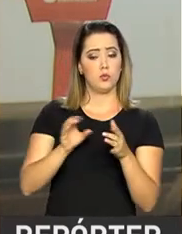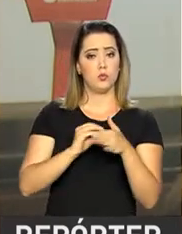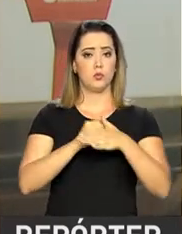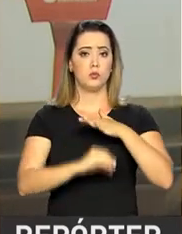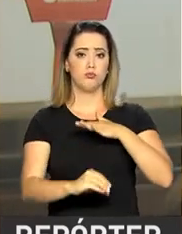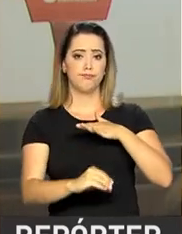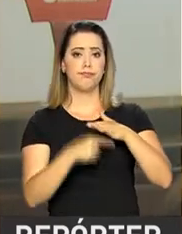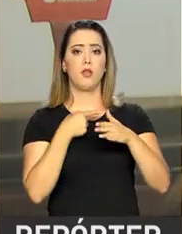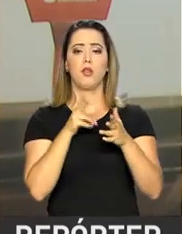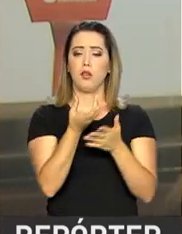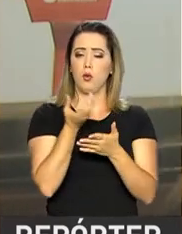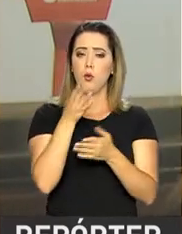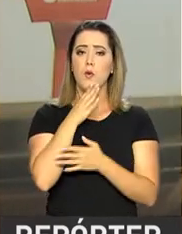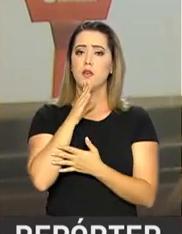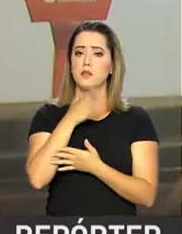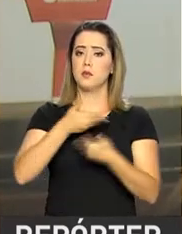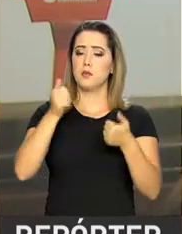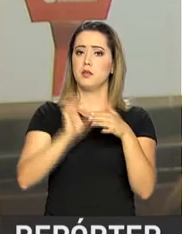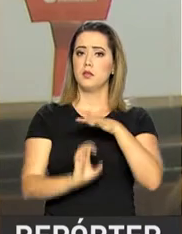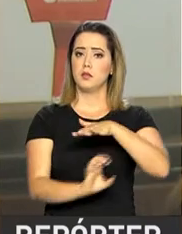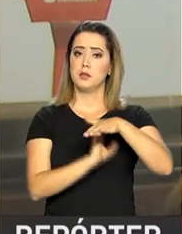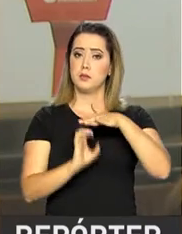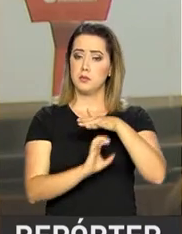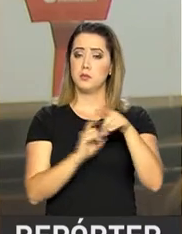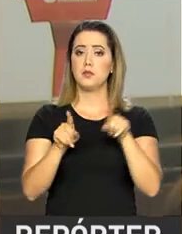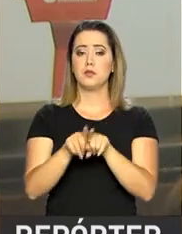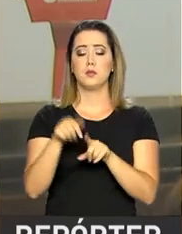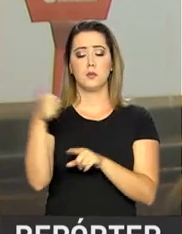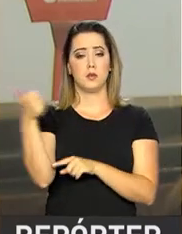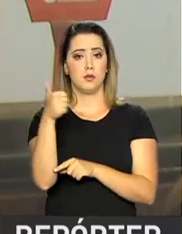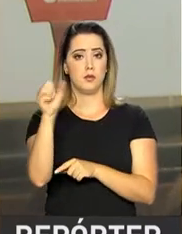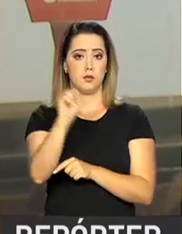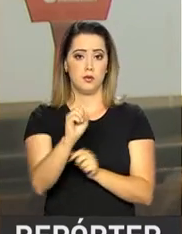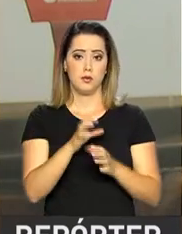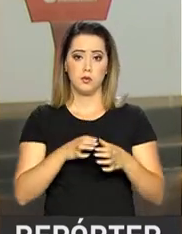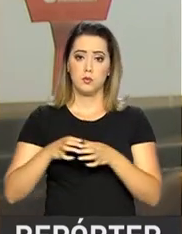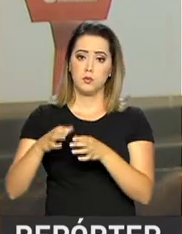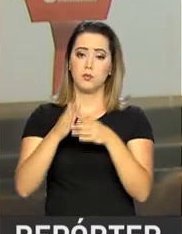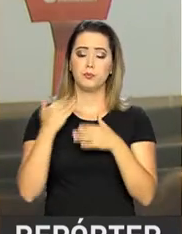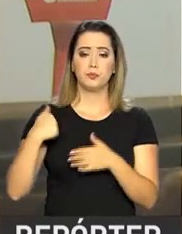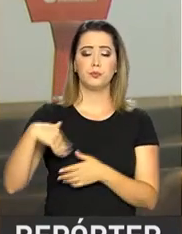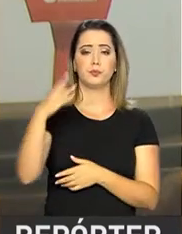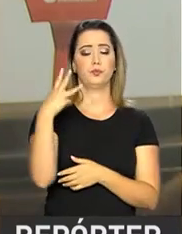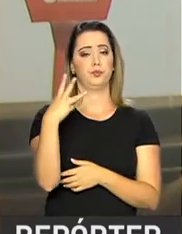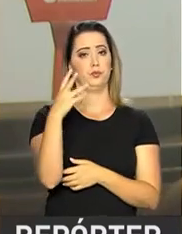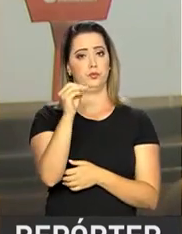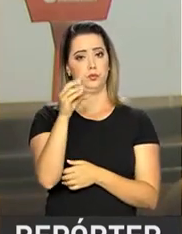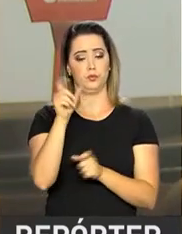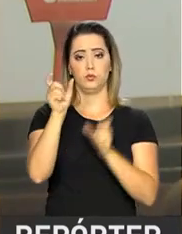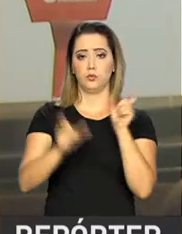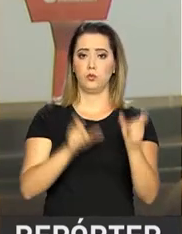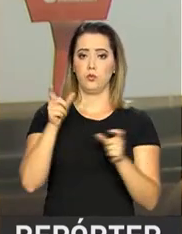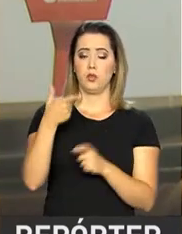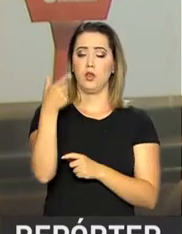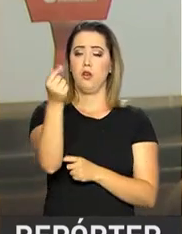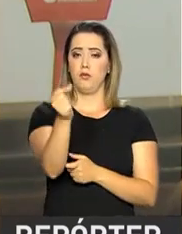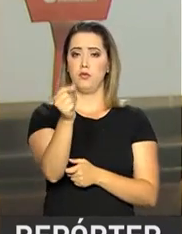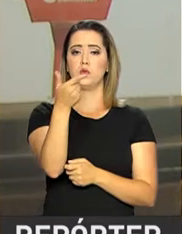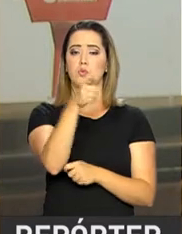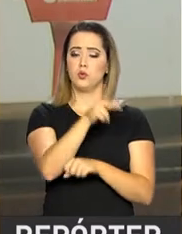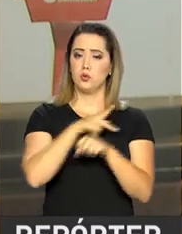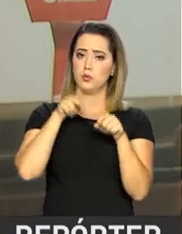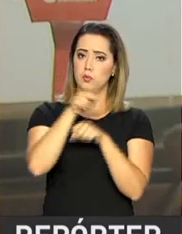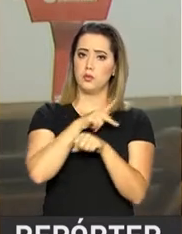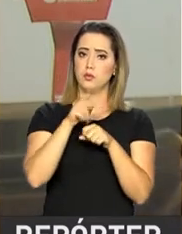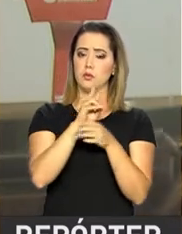brasileiras esta é a 18ª edição da conferência é uma platéia formada por mais de 300 investidores 20 deles estrangeiros representantes